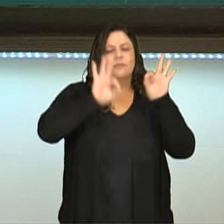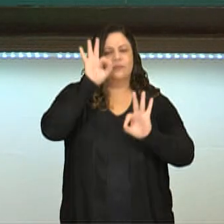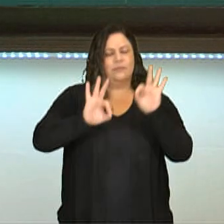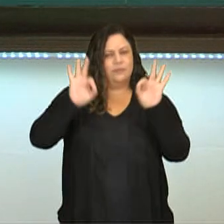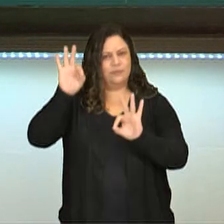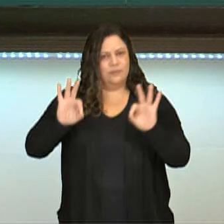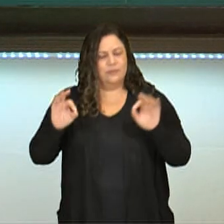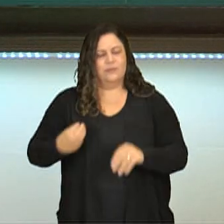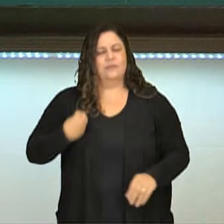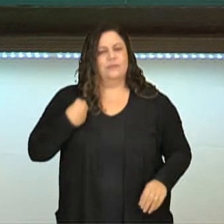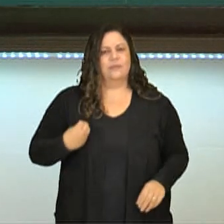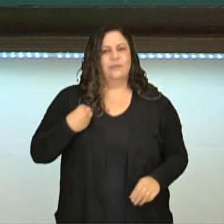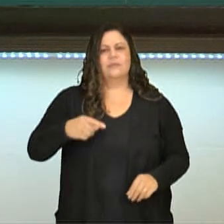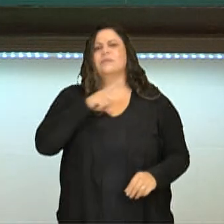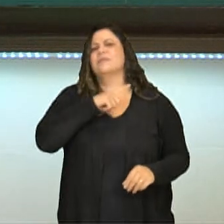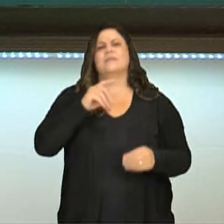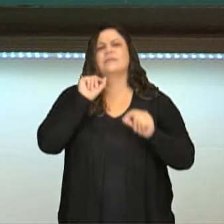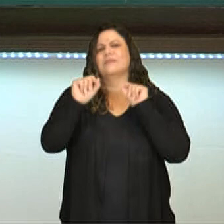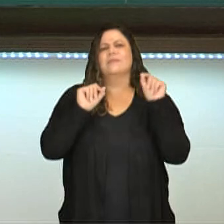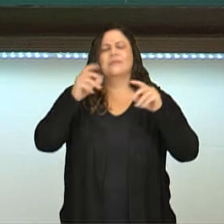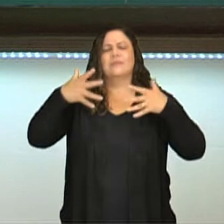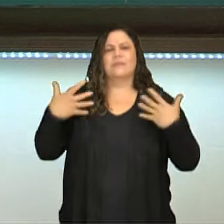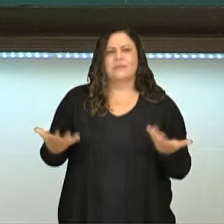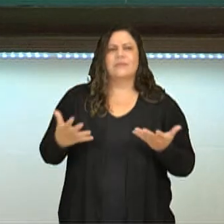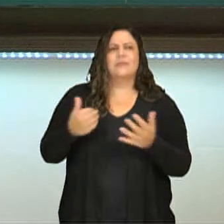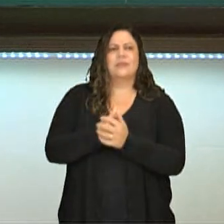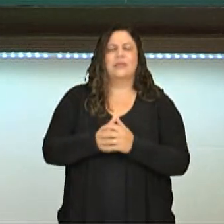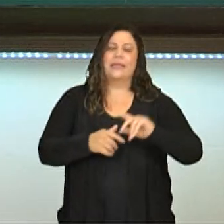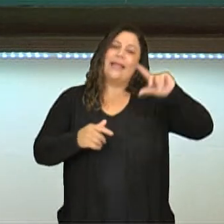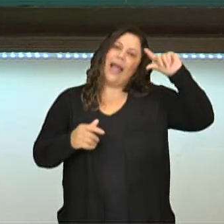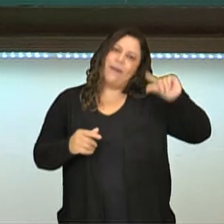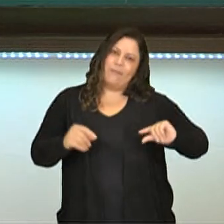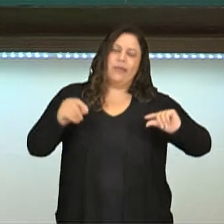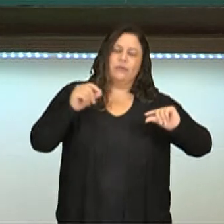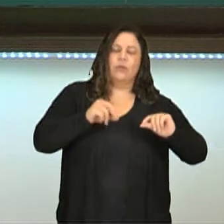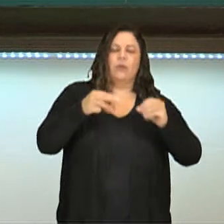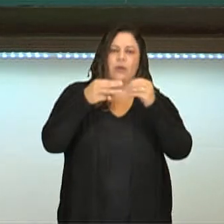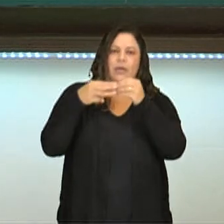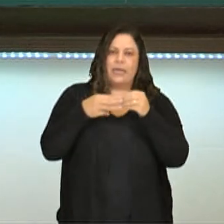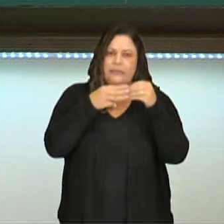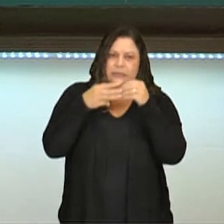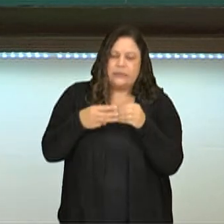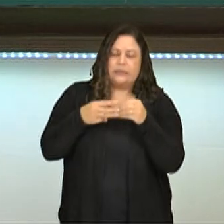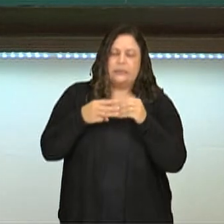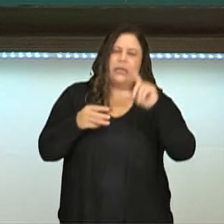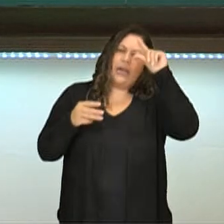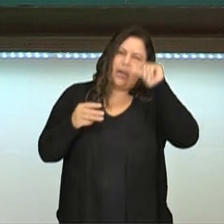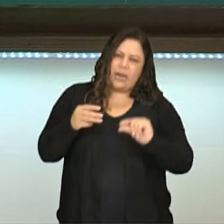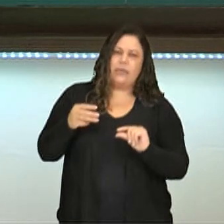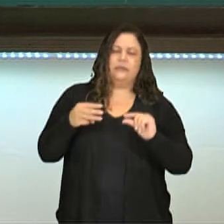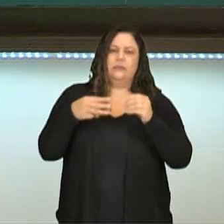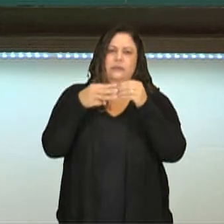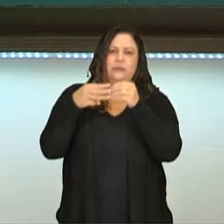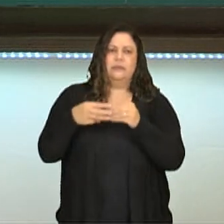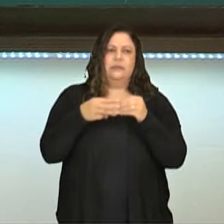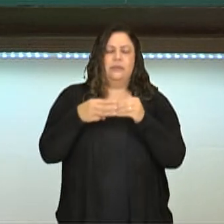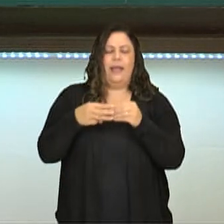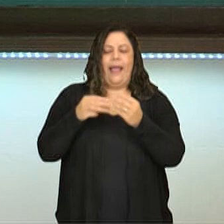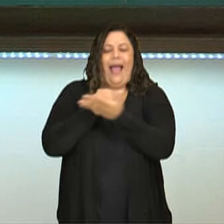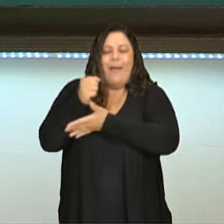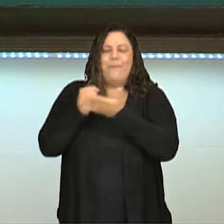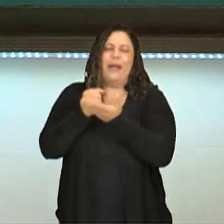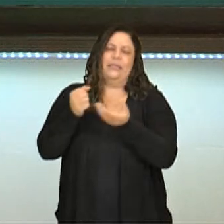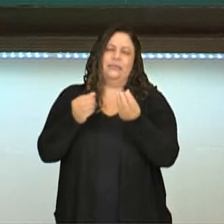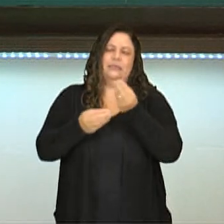seres vivos, o que nós temos, gente? Nós temos, da menor forma, a célula. Essa célula seria a unidade básica, que ela vai ter